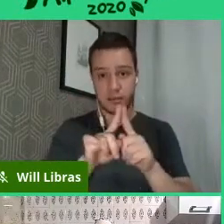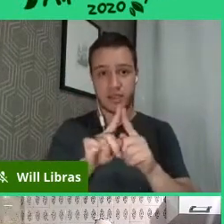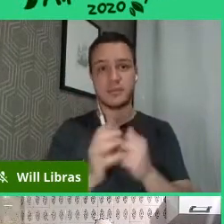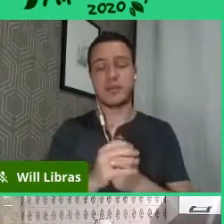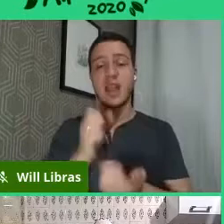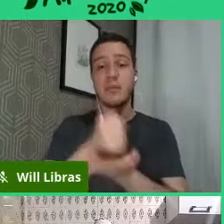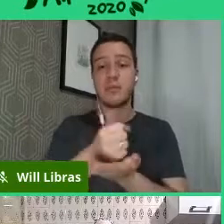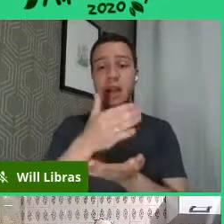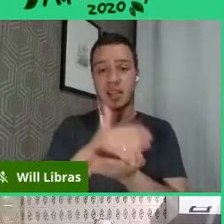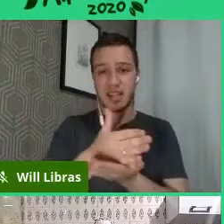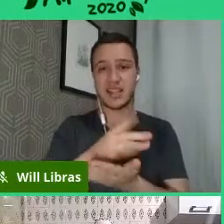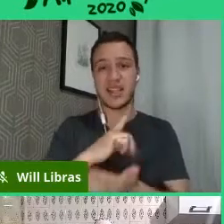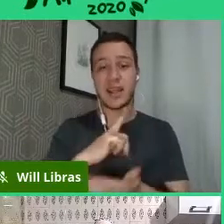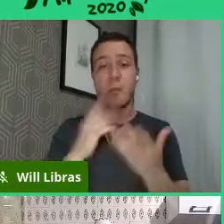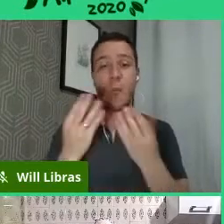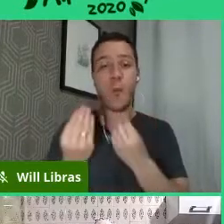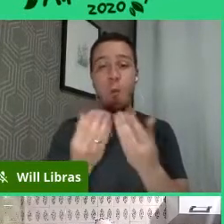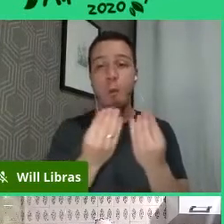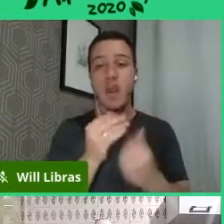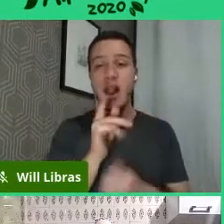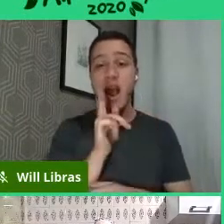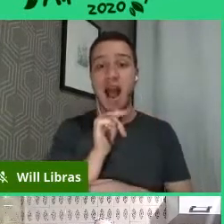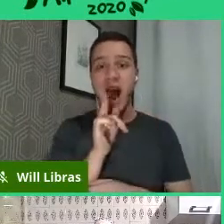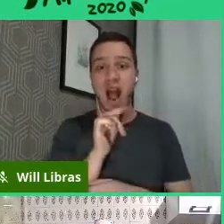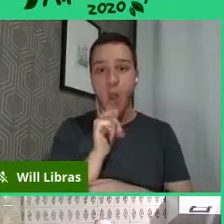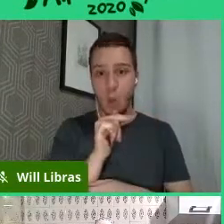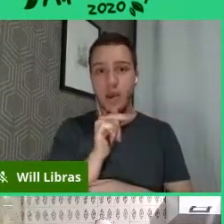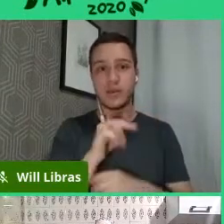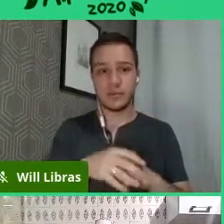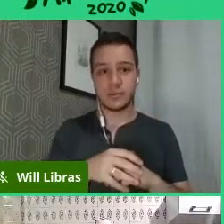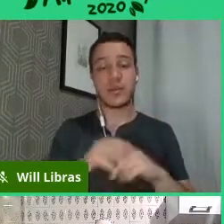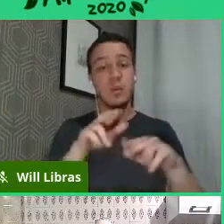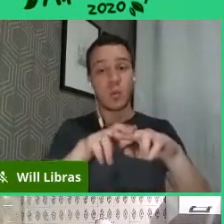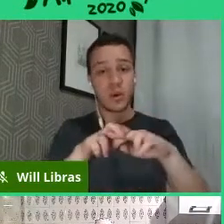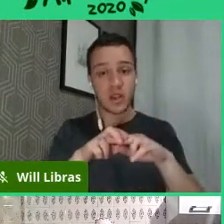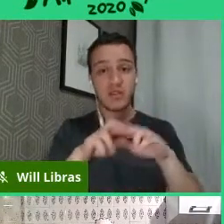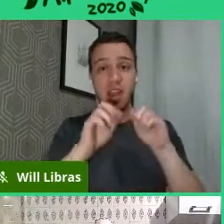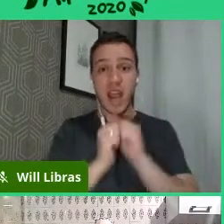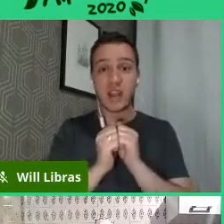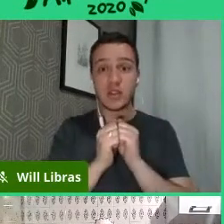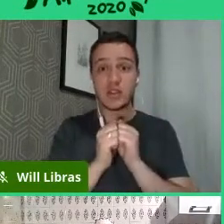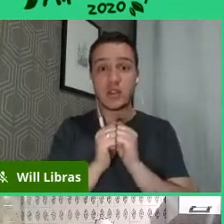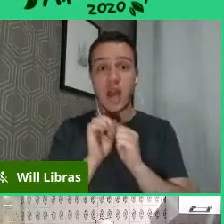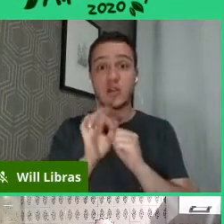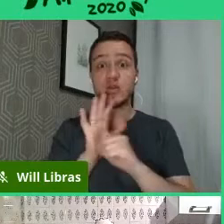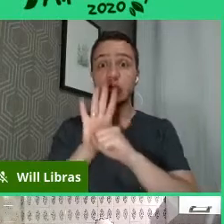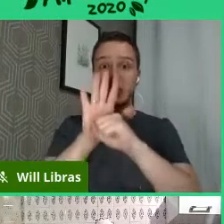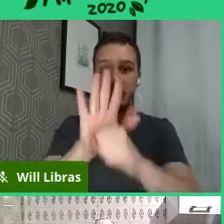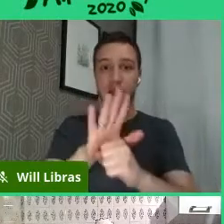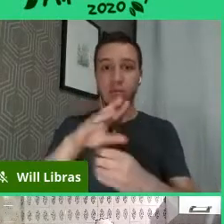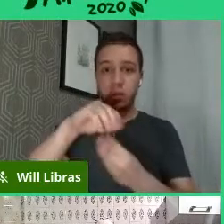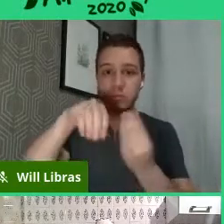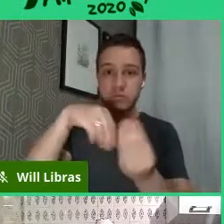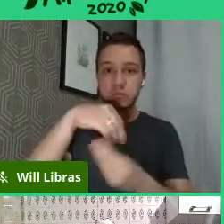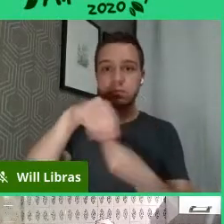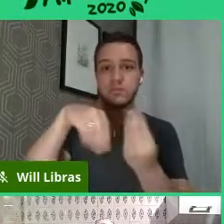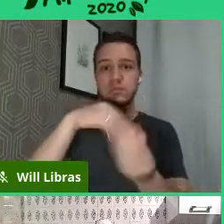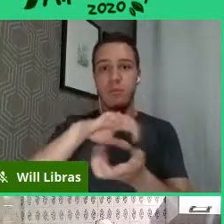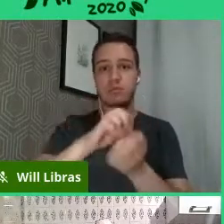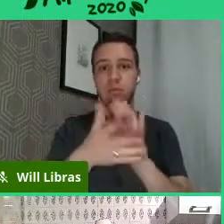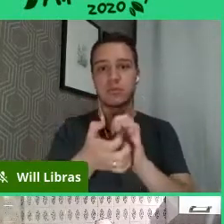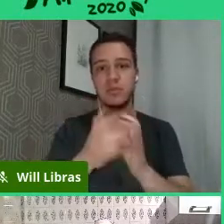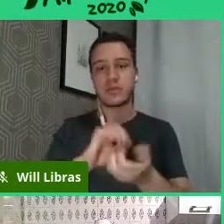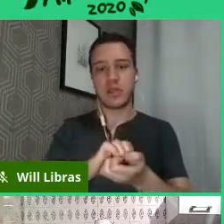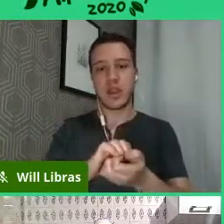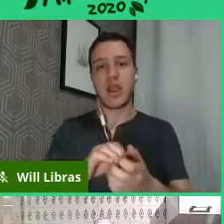ela solta bastante água, viu? Então, vai ajudar na consistência da minha almôndega. Eu